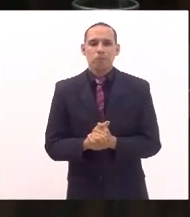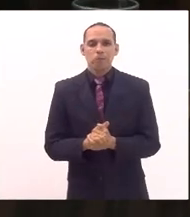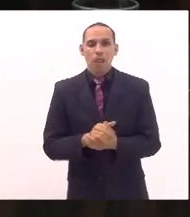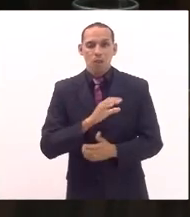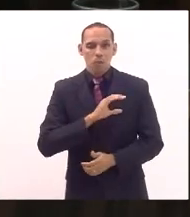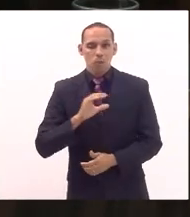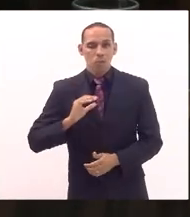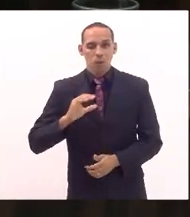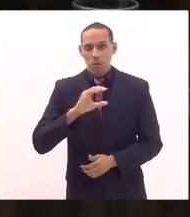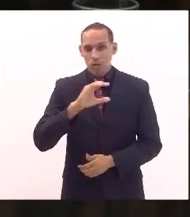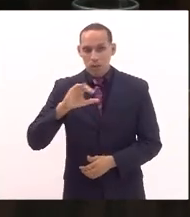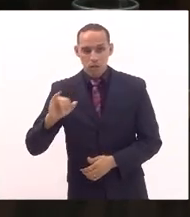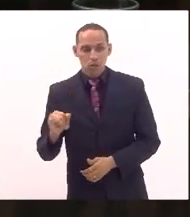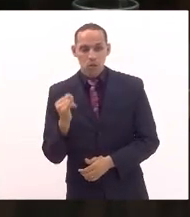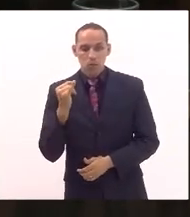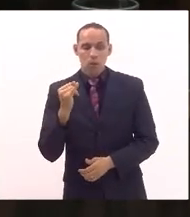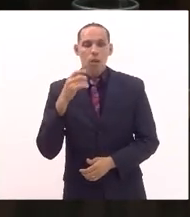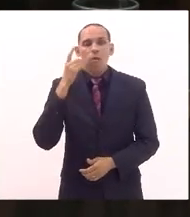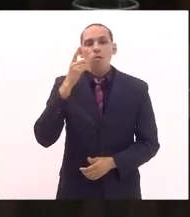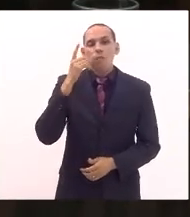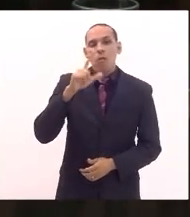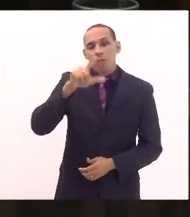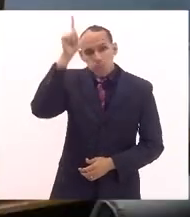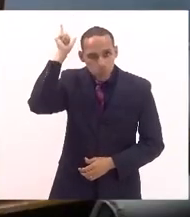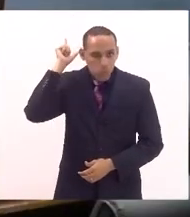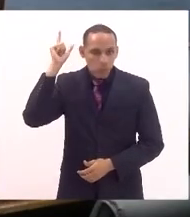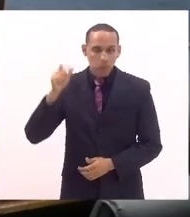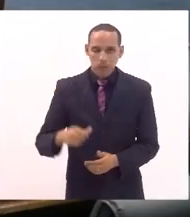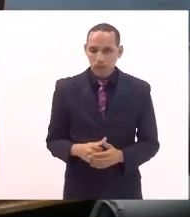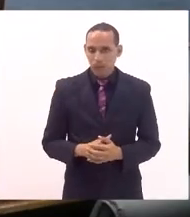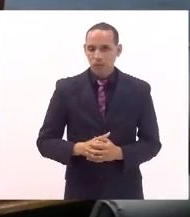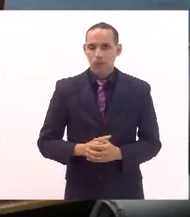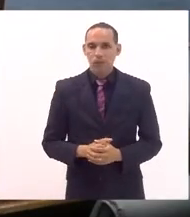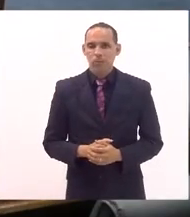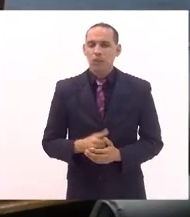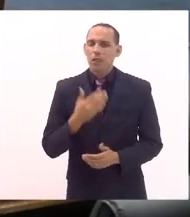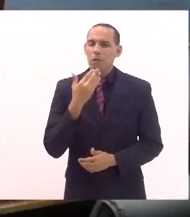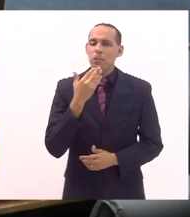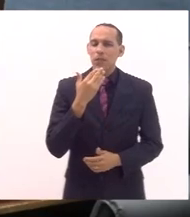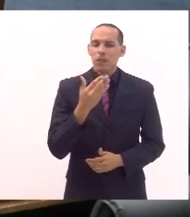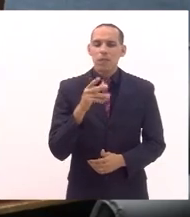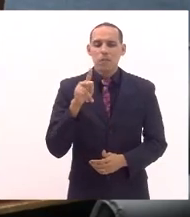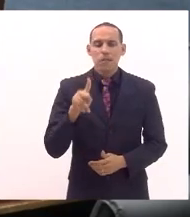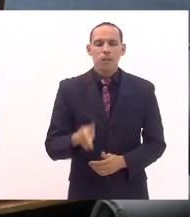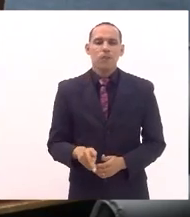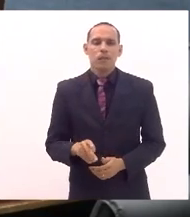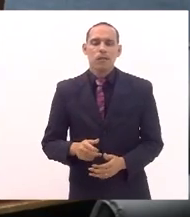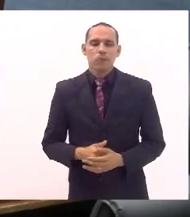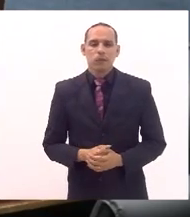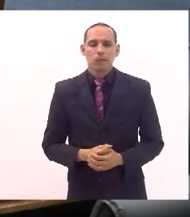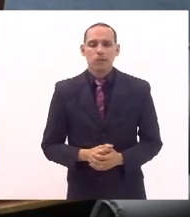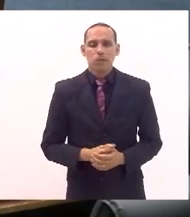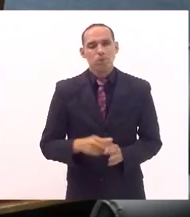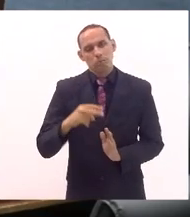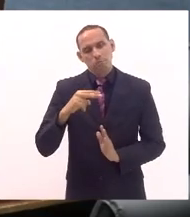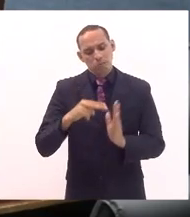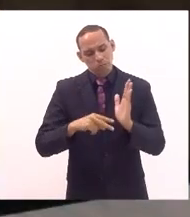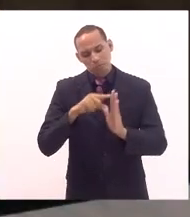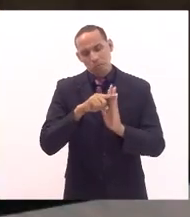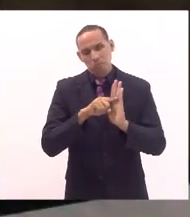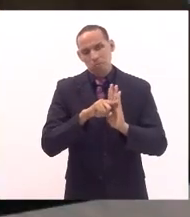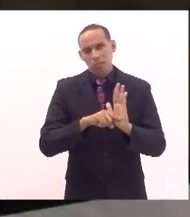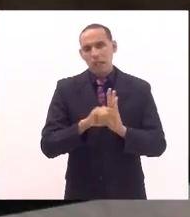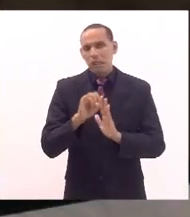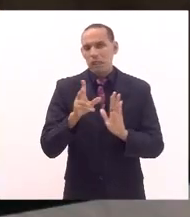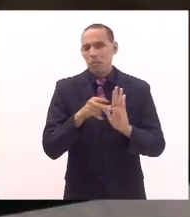de construção de Justiça Deputado Luiz Paulo e eu queria pedir a senhora Presidente para verificar